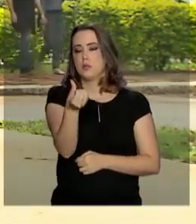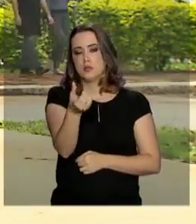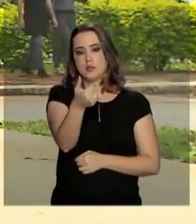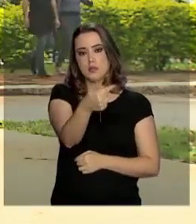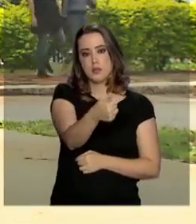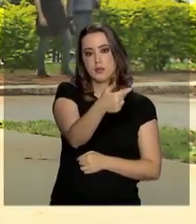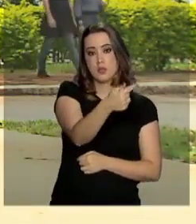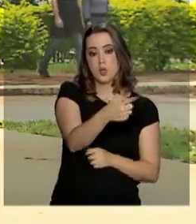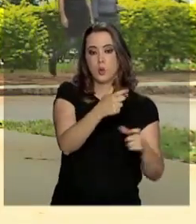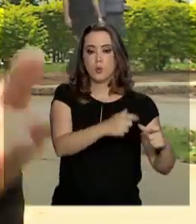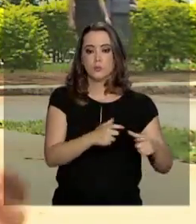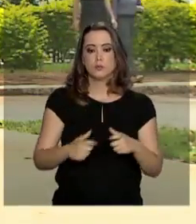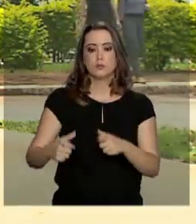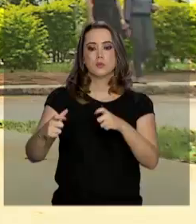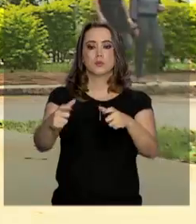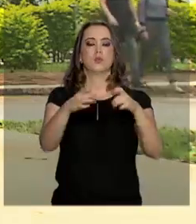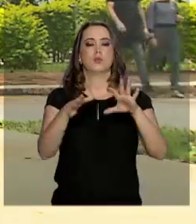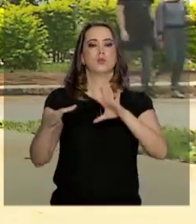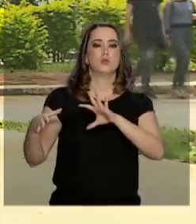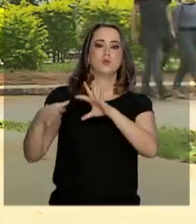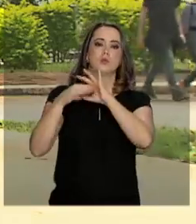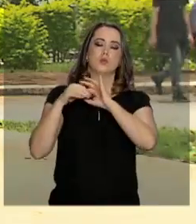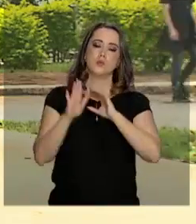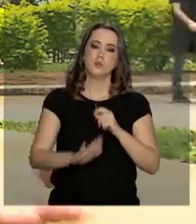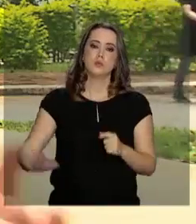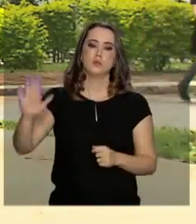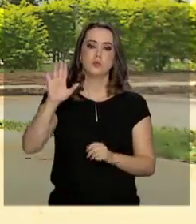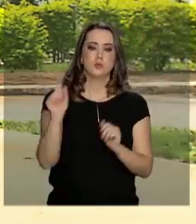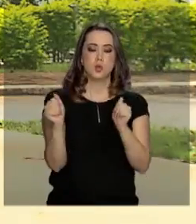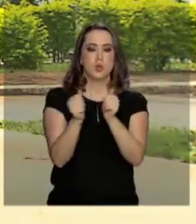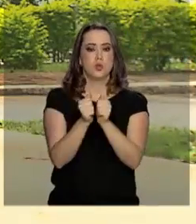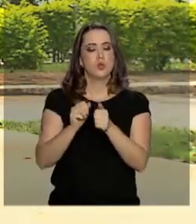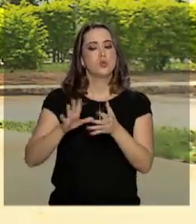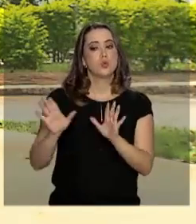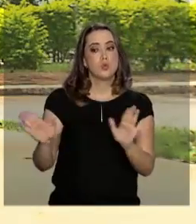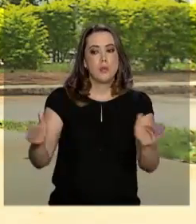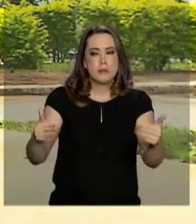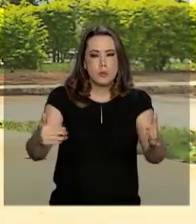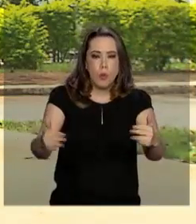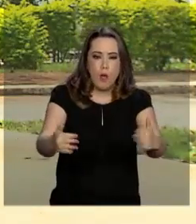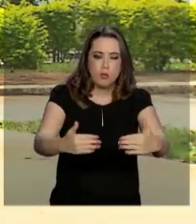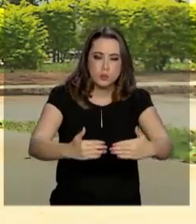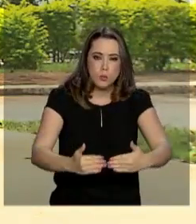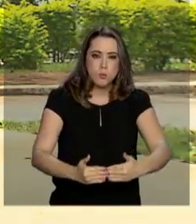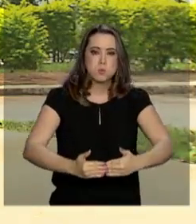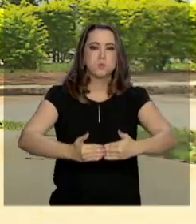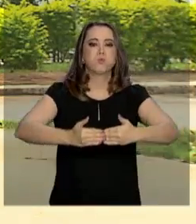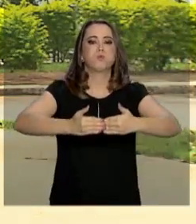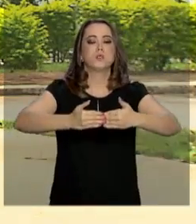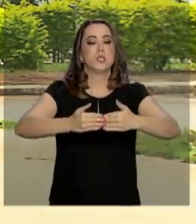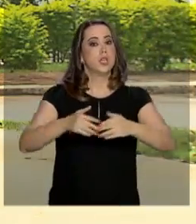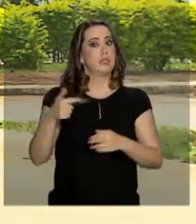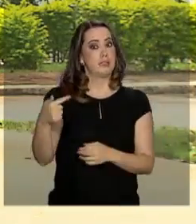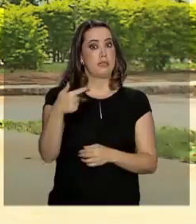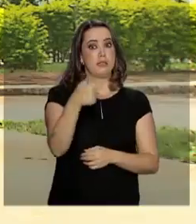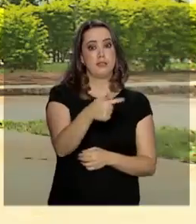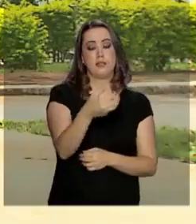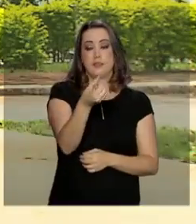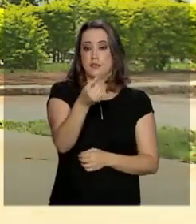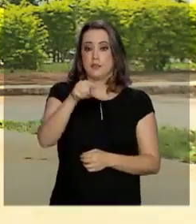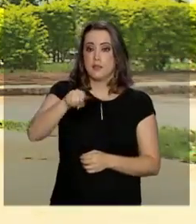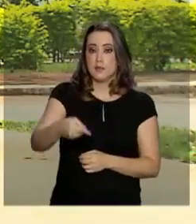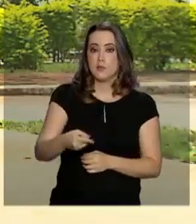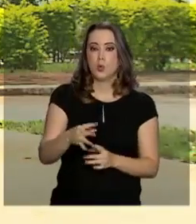677 armazéns credenciados em todo o país. Juntos eles estocam cerca de 770 mil toneladas de grãos,